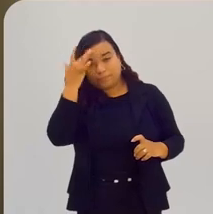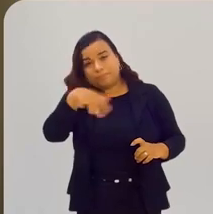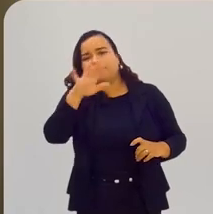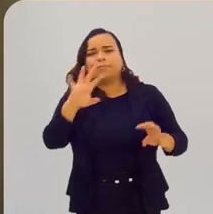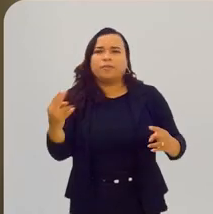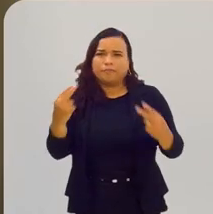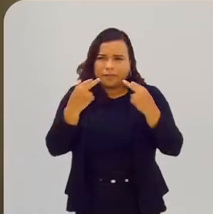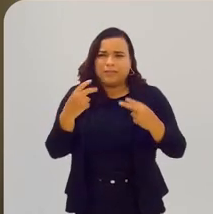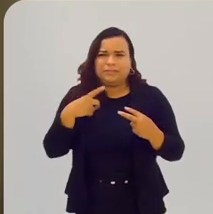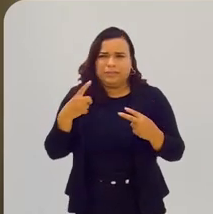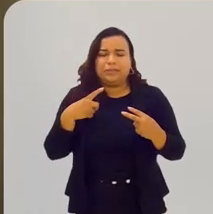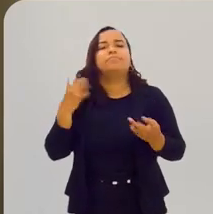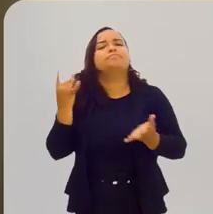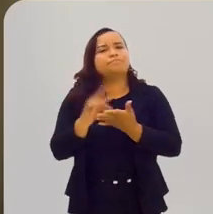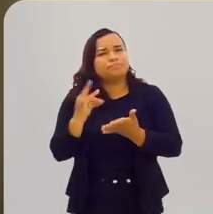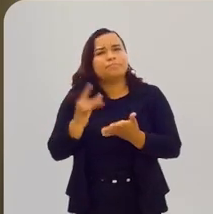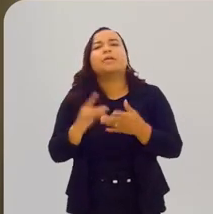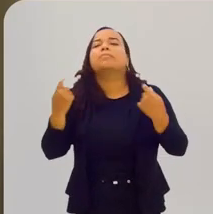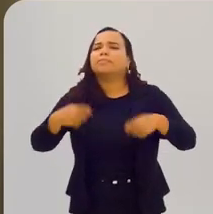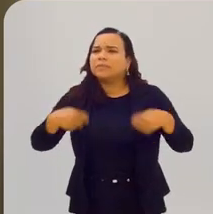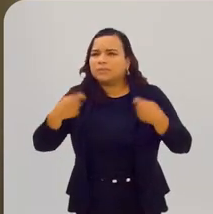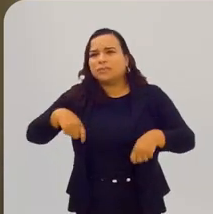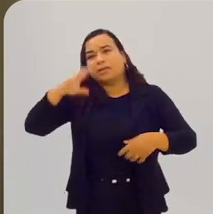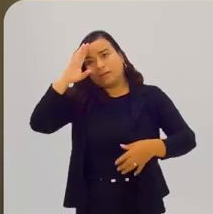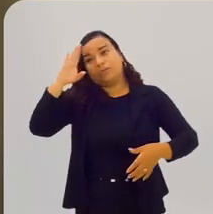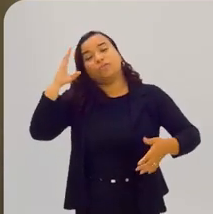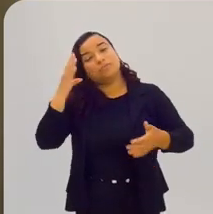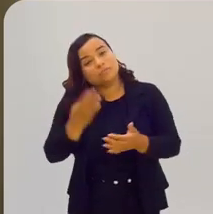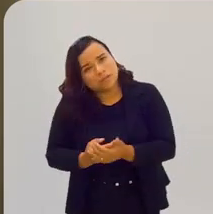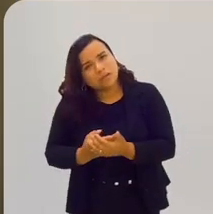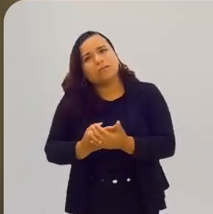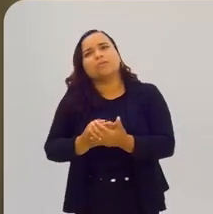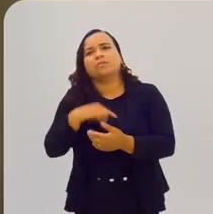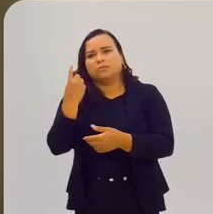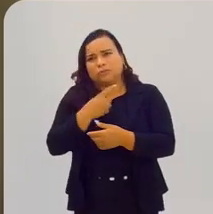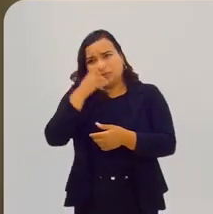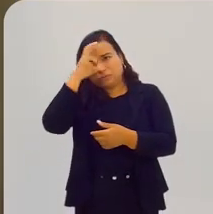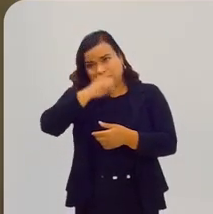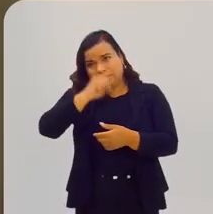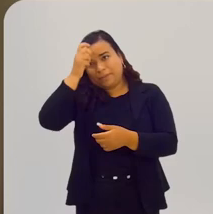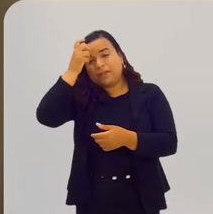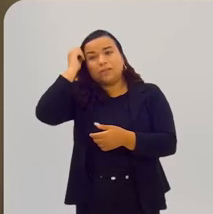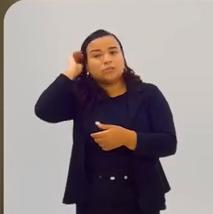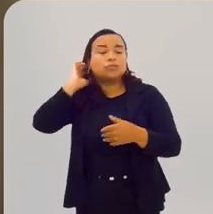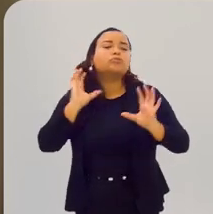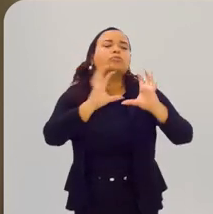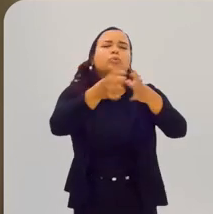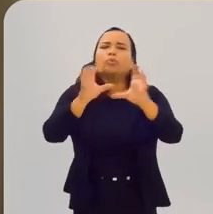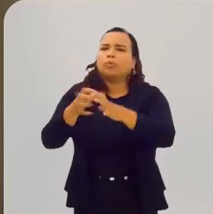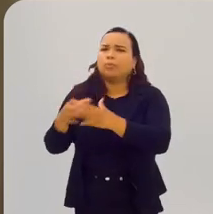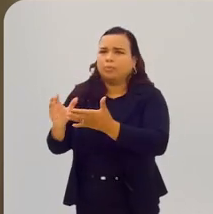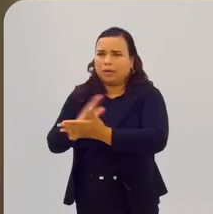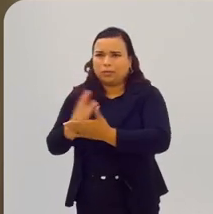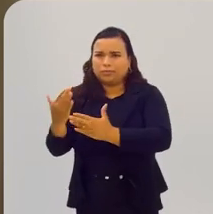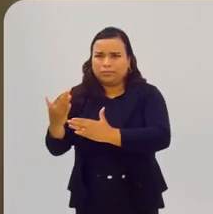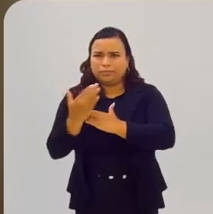ou alguma coisa assim realmente tem que acreditar isso a gente aprende até algumas irmandades